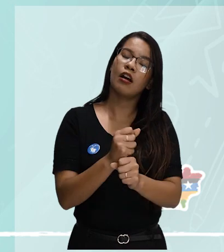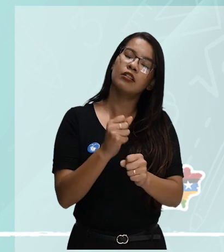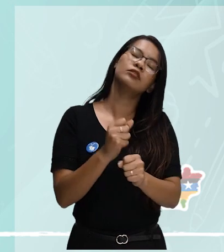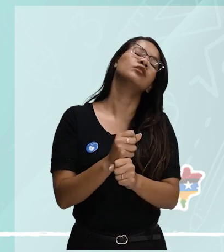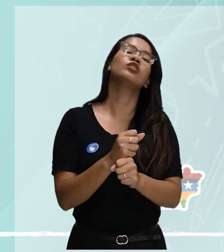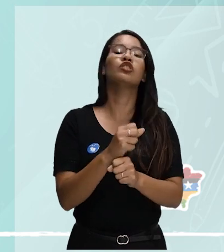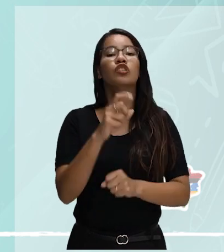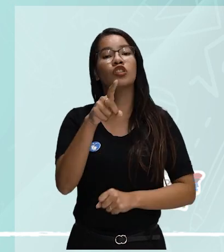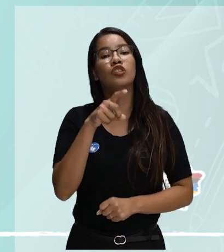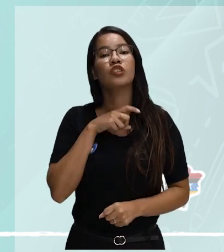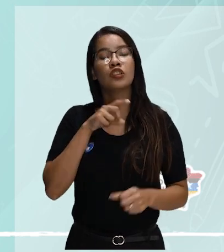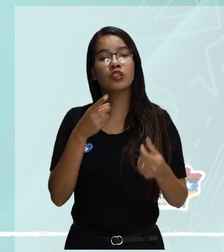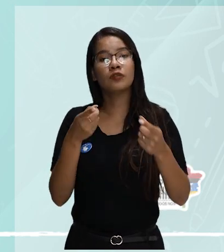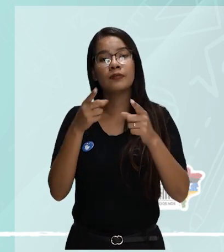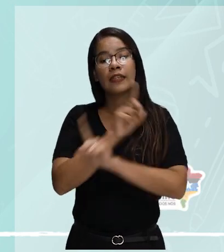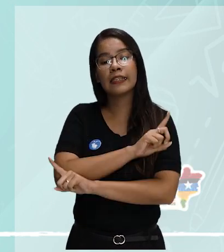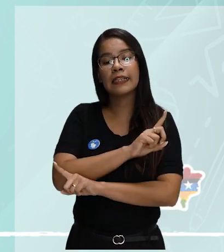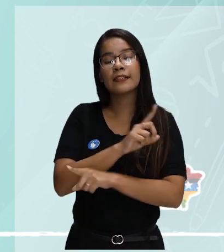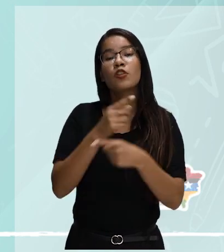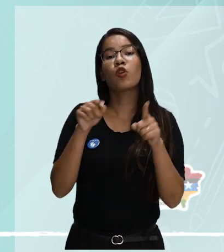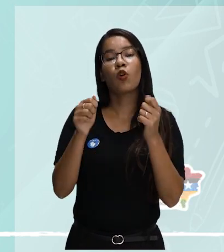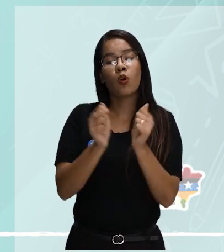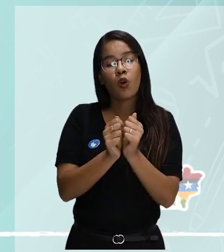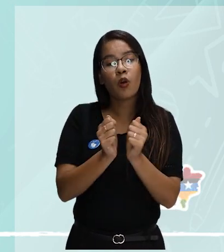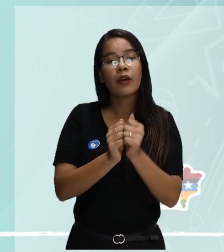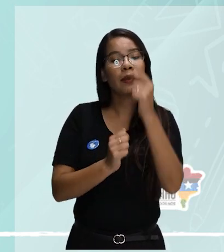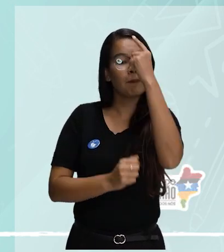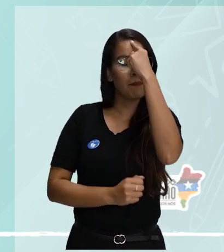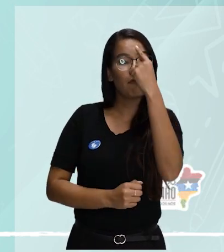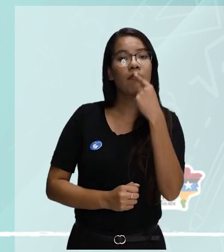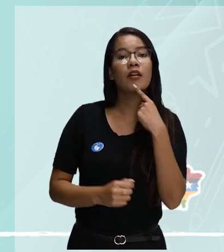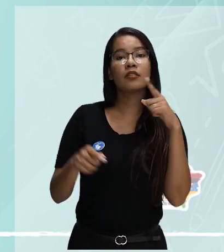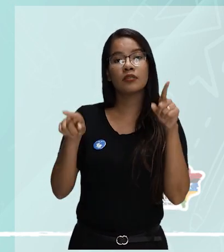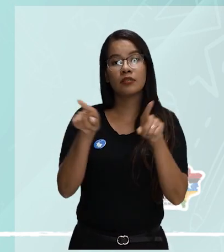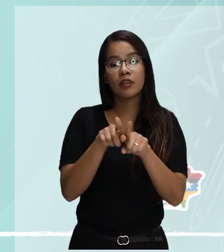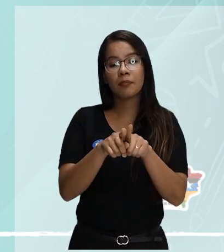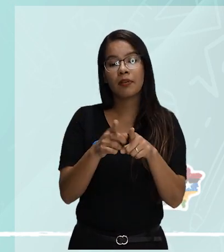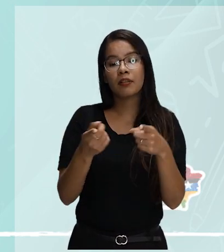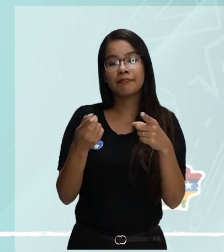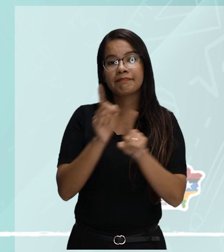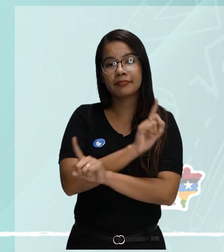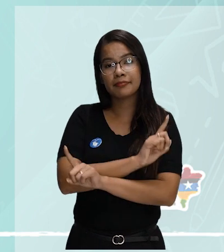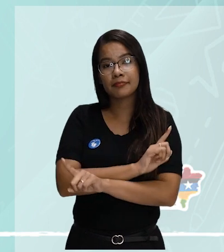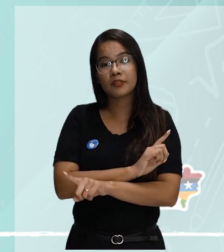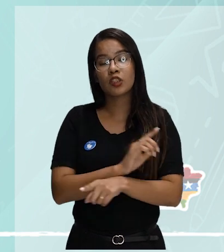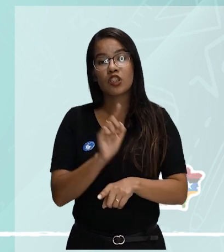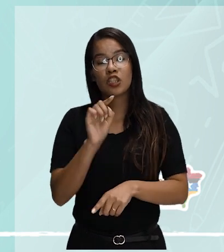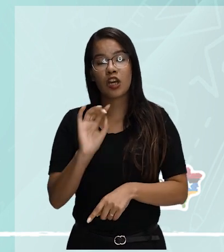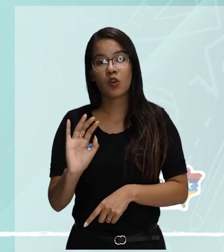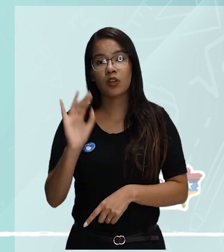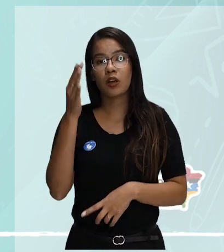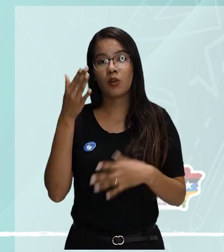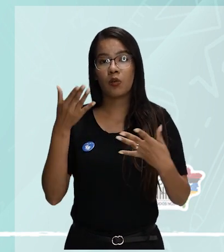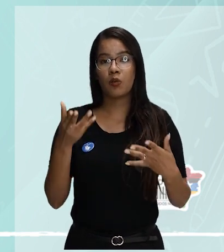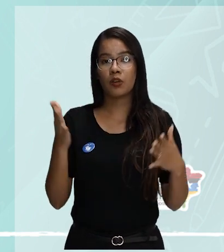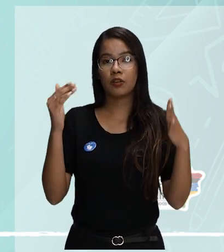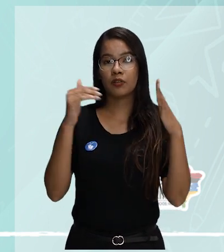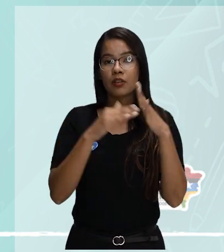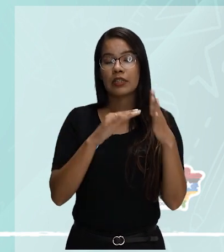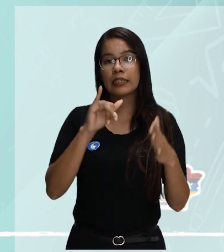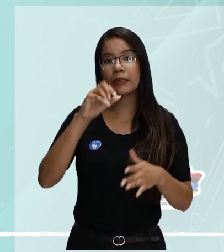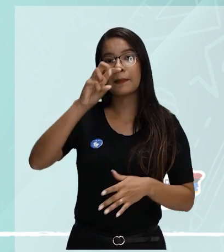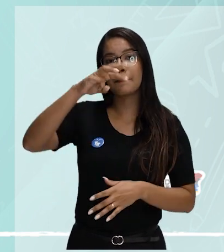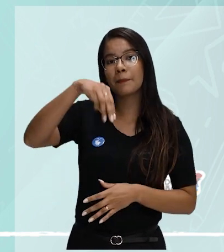Tá? É o que deve acontecer se a função for ímpar. Tá? A função é ímpar quando dois valores opostos também